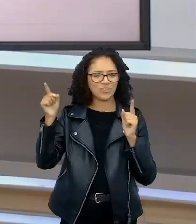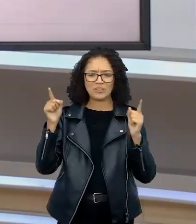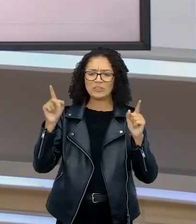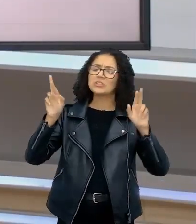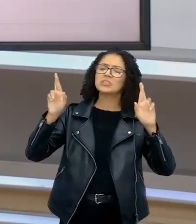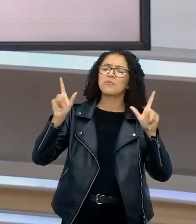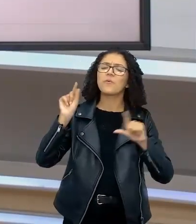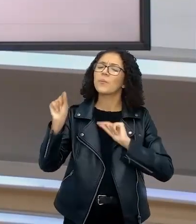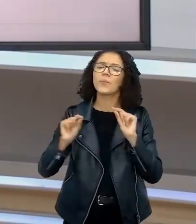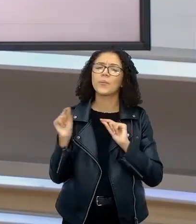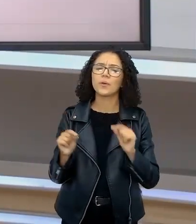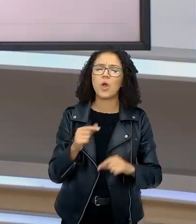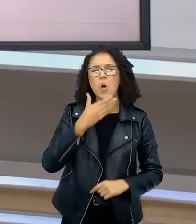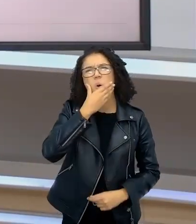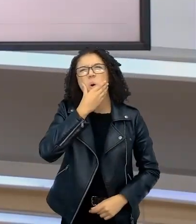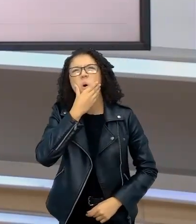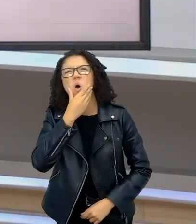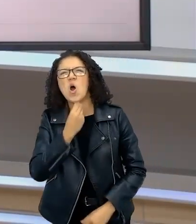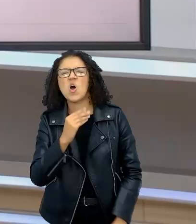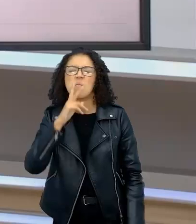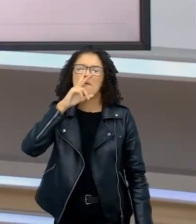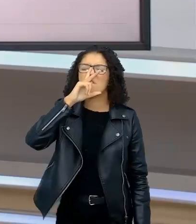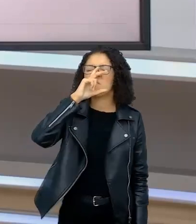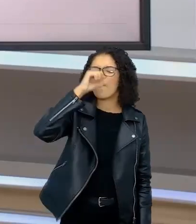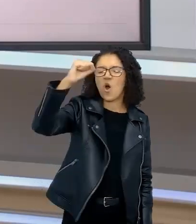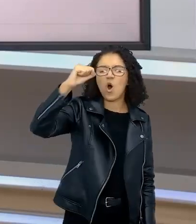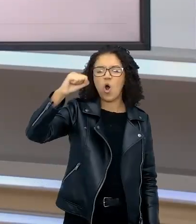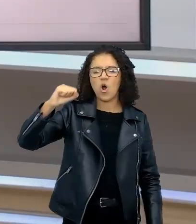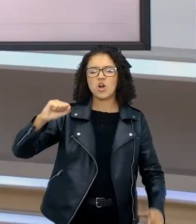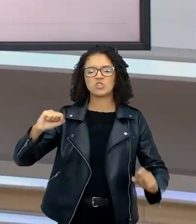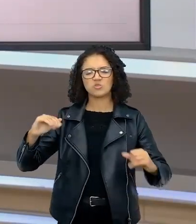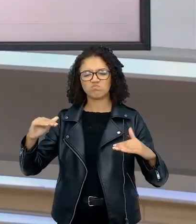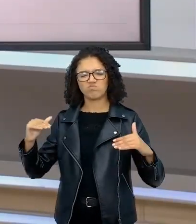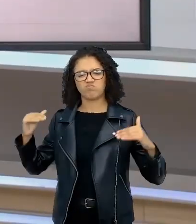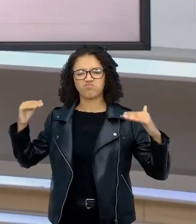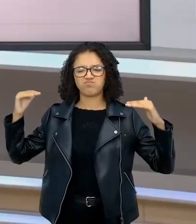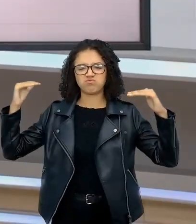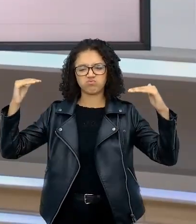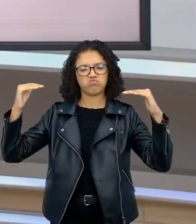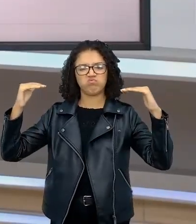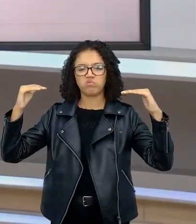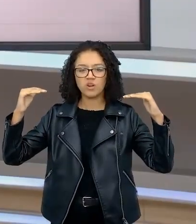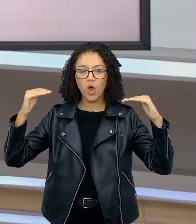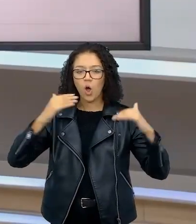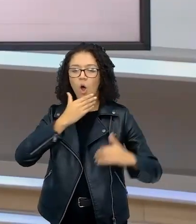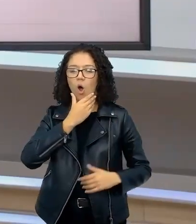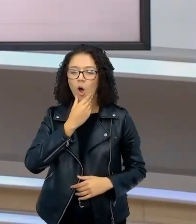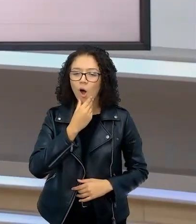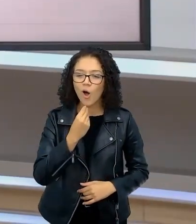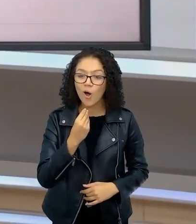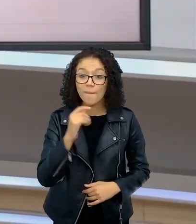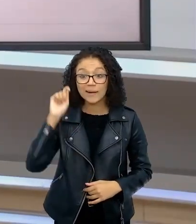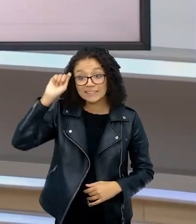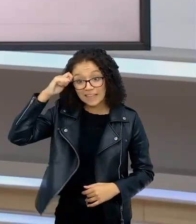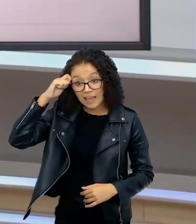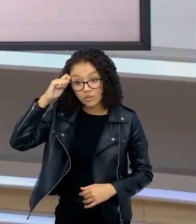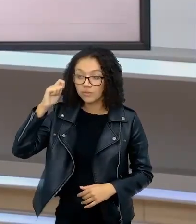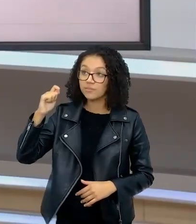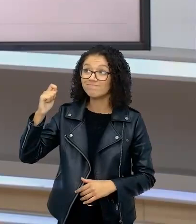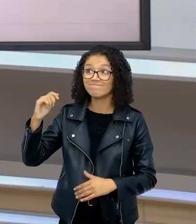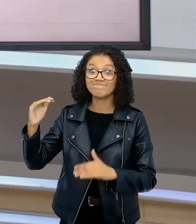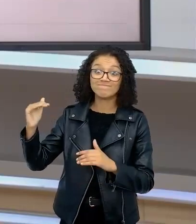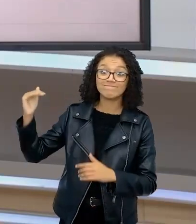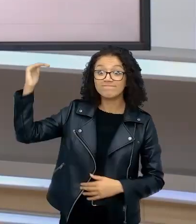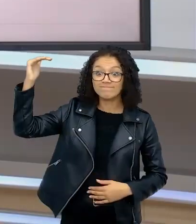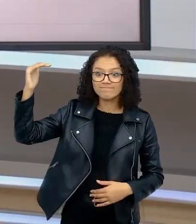dominante, do homem como forte fisicamente, essa ideia é ainda mais forte sobre os homens negros. As mulheres